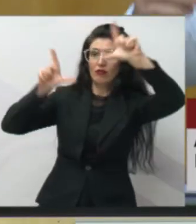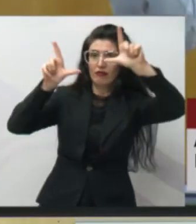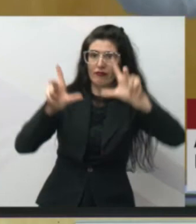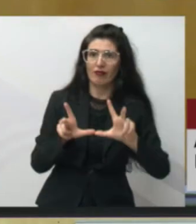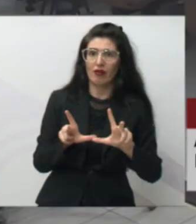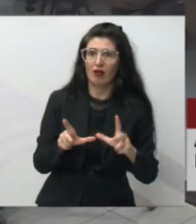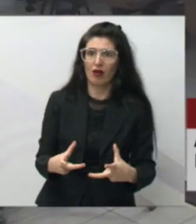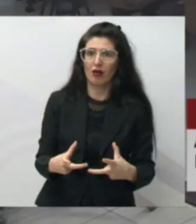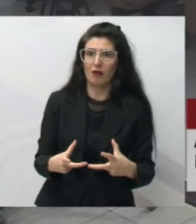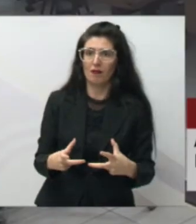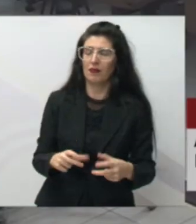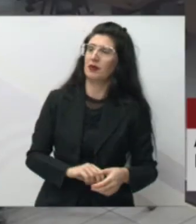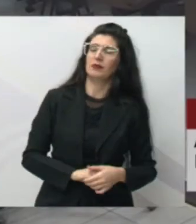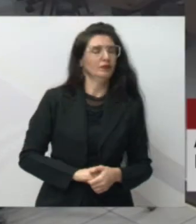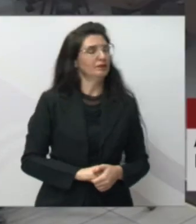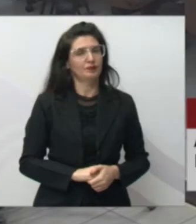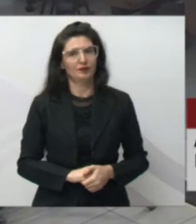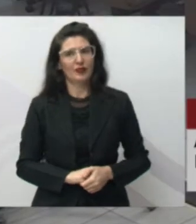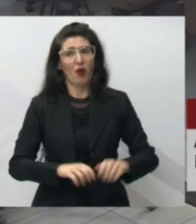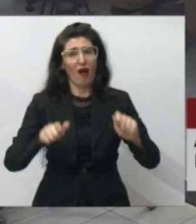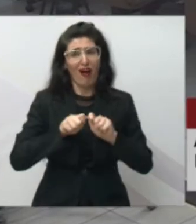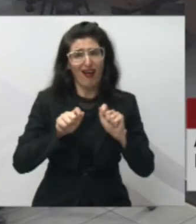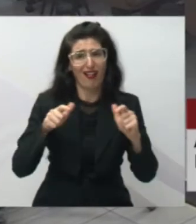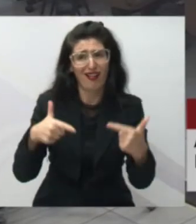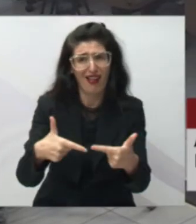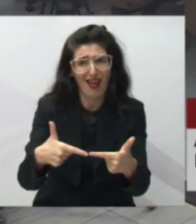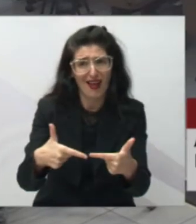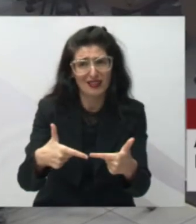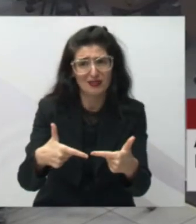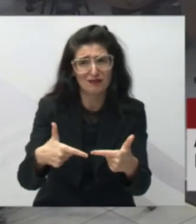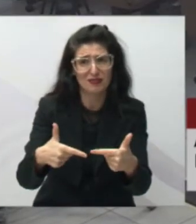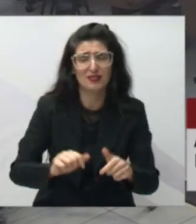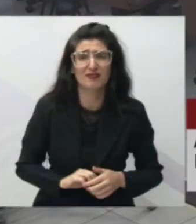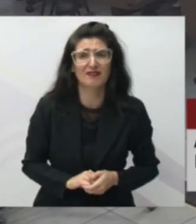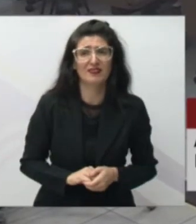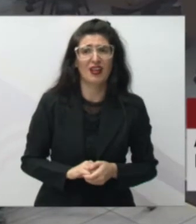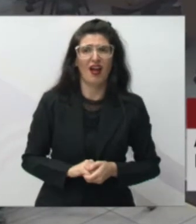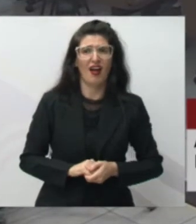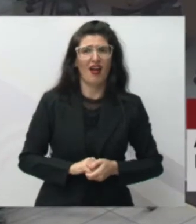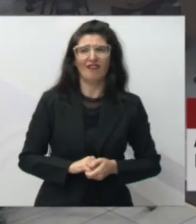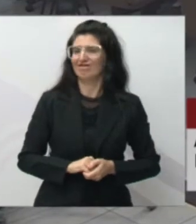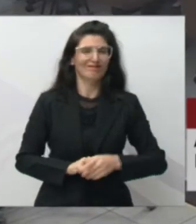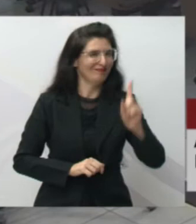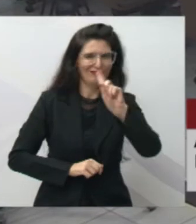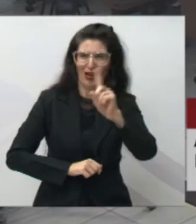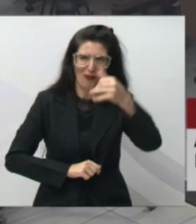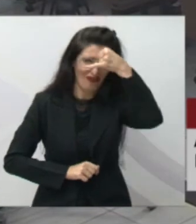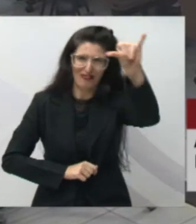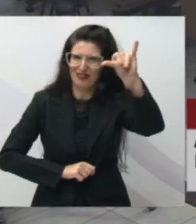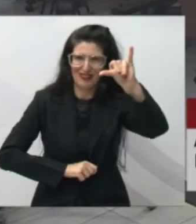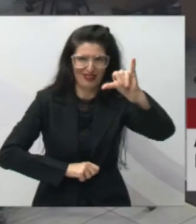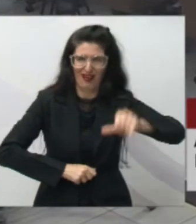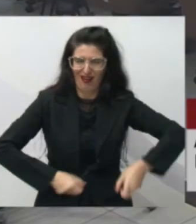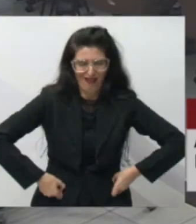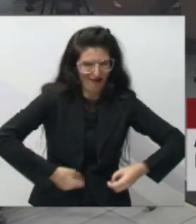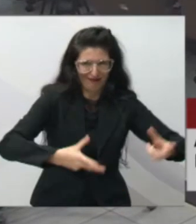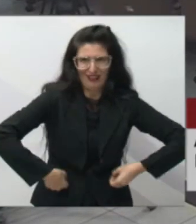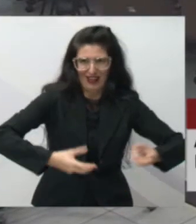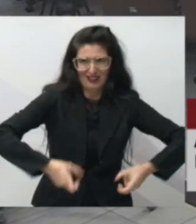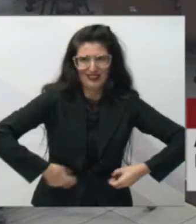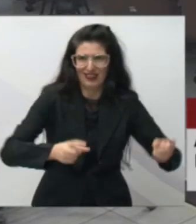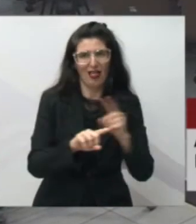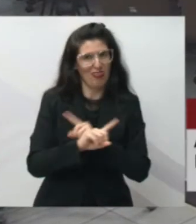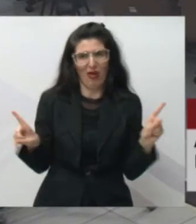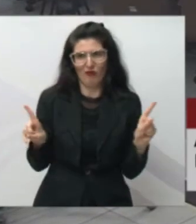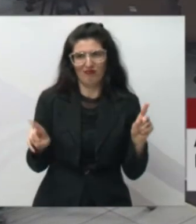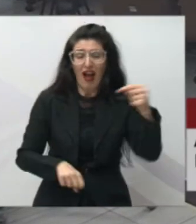Então, eles que estão recuando, eles que estão tendo que recuar nos gastos. A Câmara de Jacareí já vem caminhando bem à frente nessa questão.